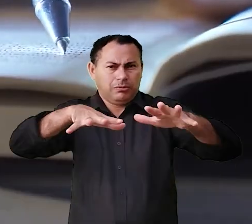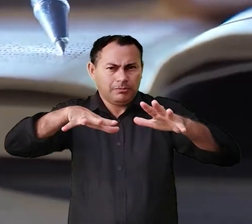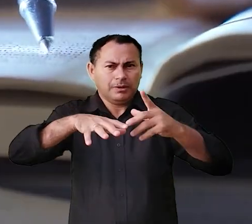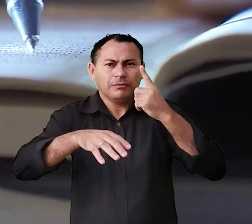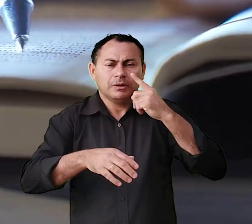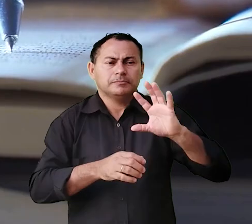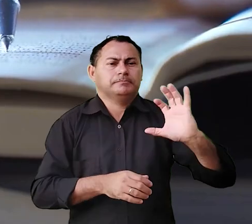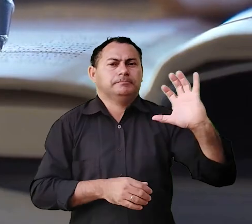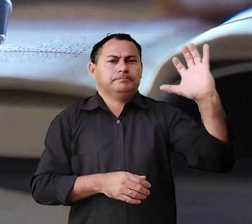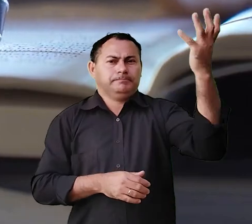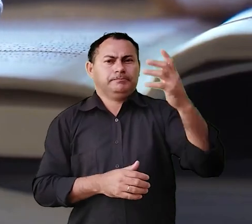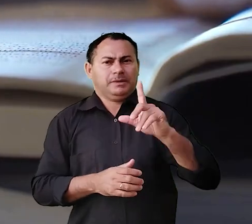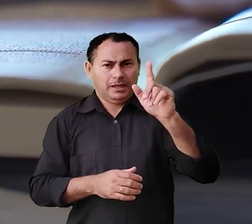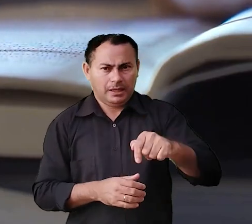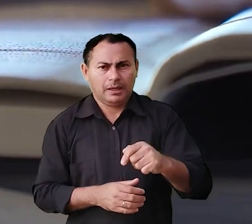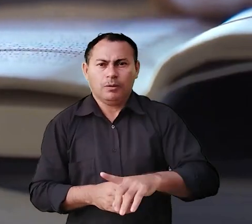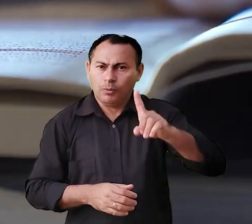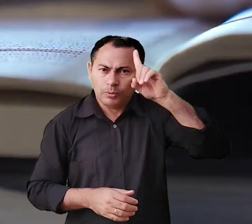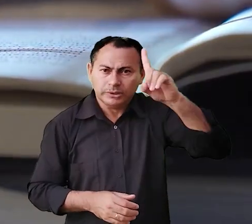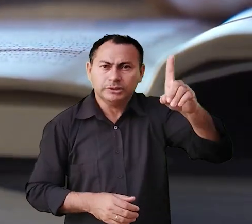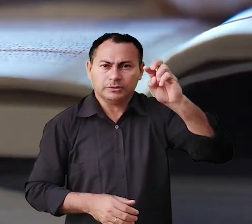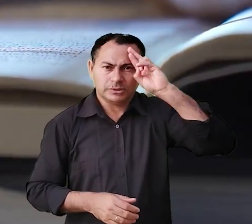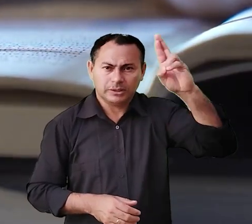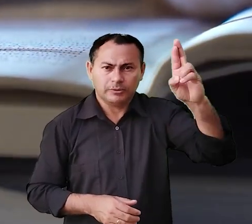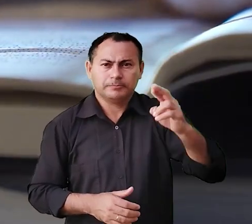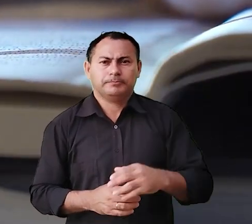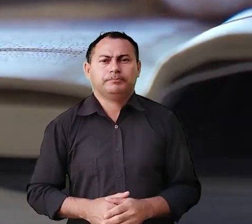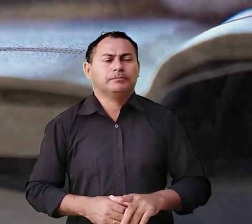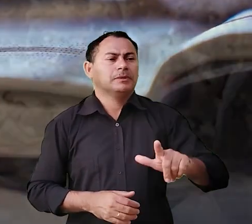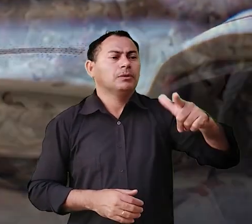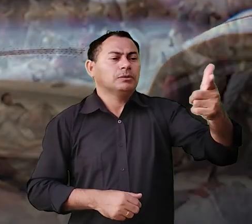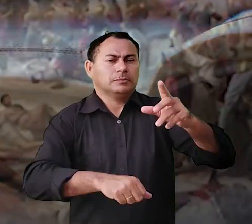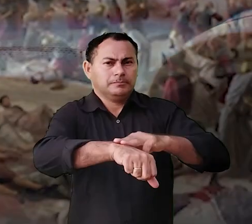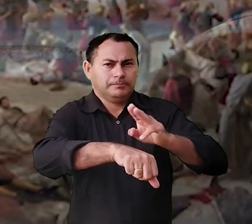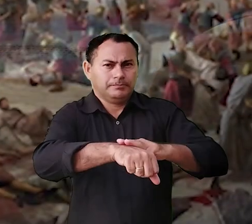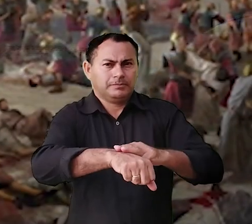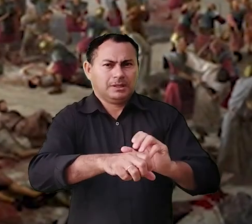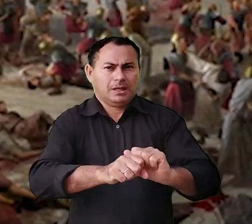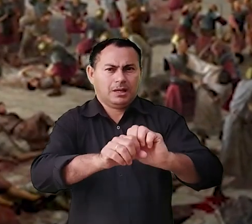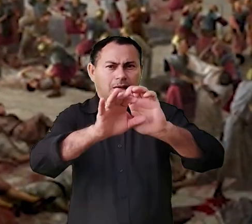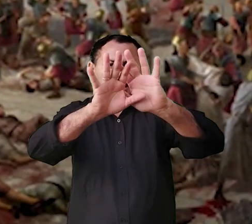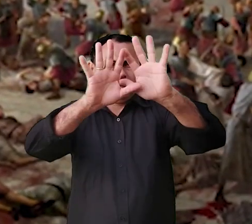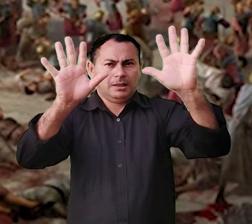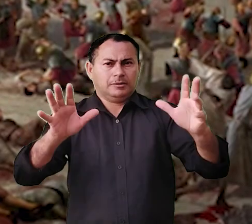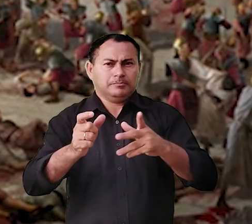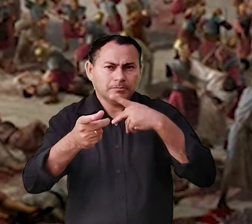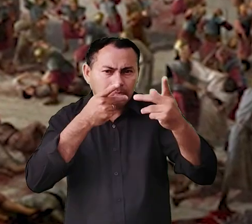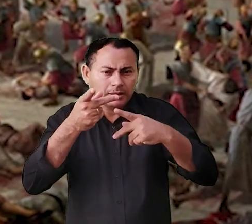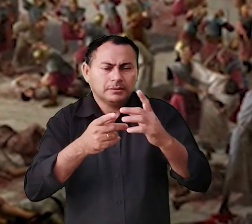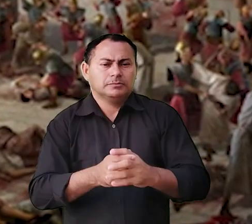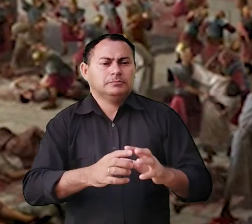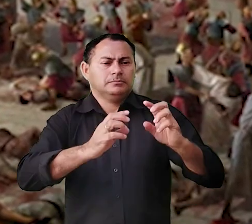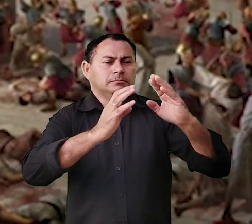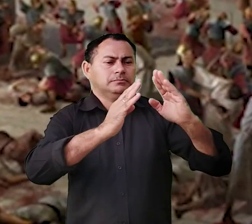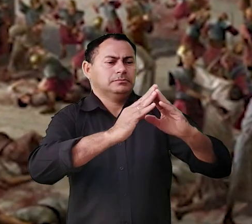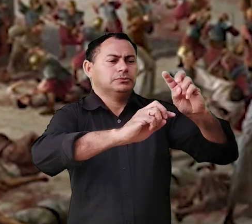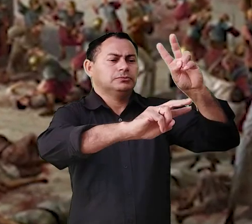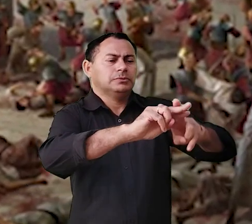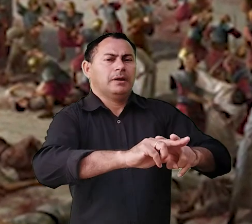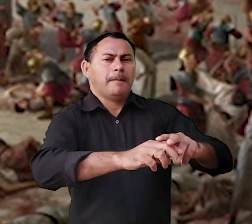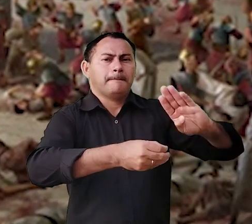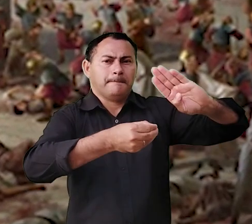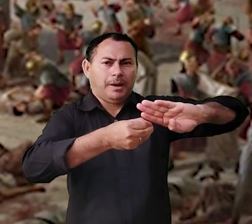gafanhotos, lemos que esse acontecimento é o dia do Senhor. Em outro momento fica claro que ele estava falando do